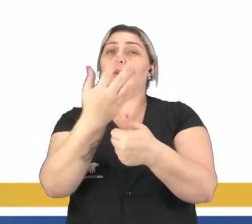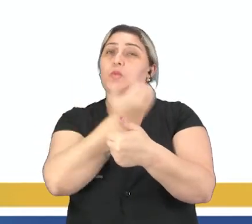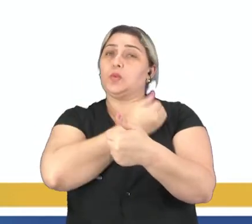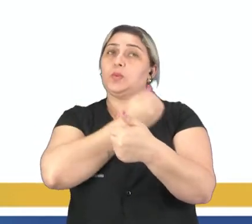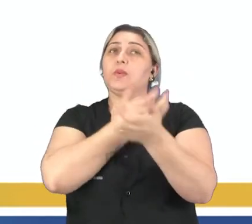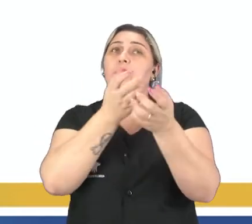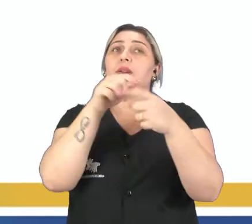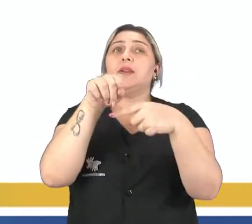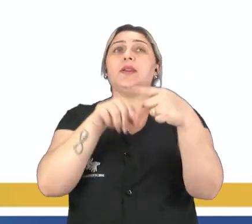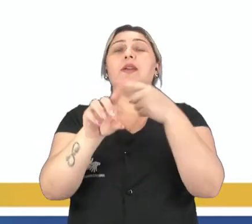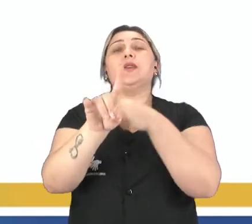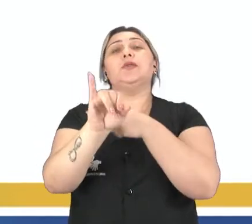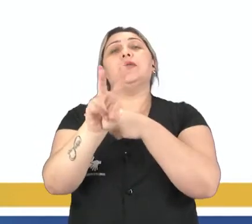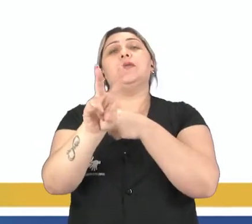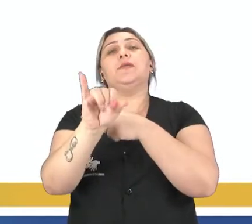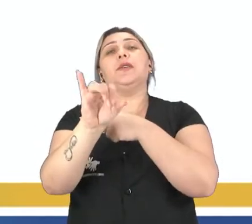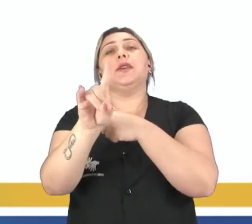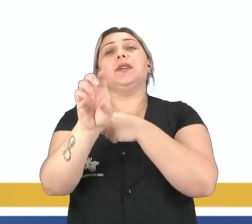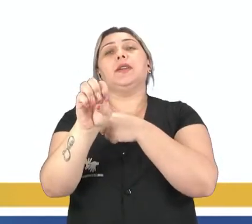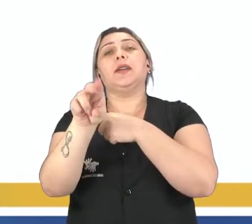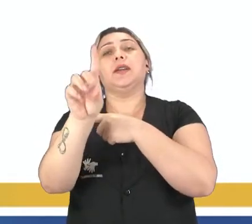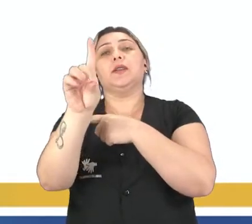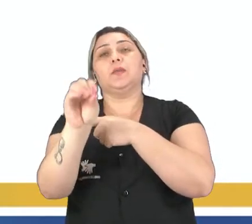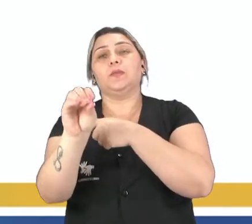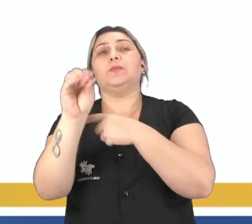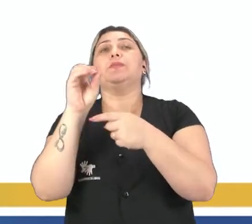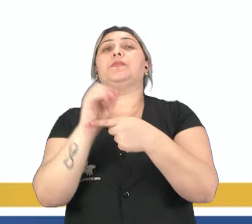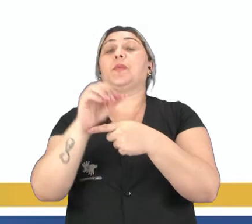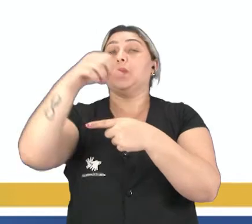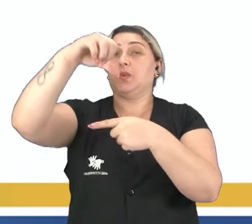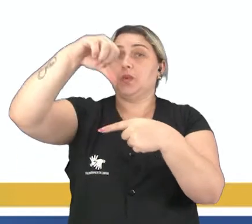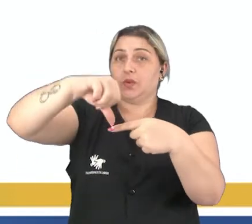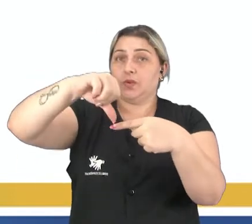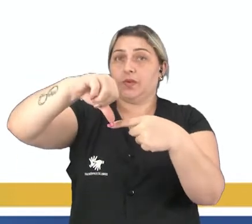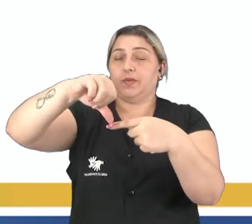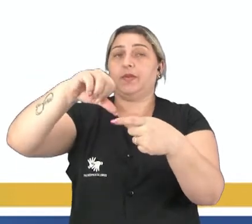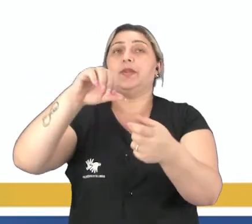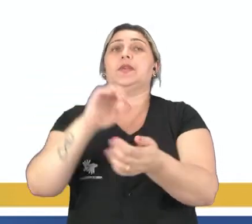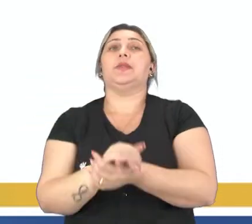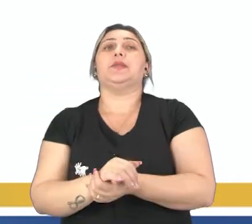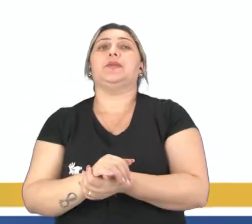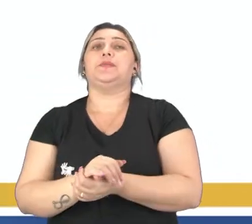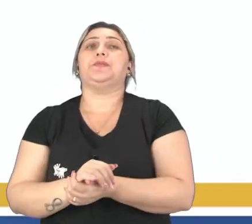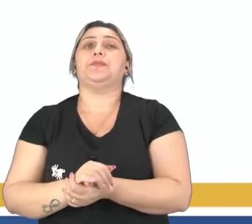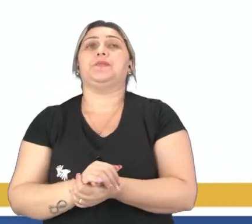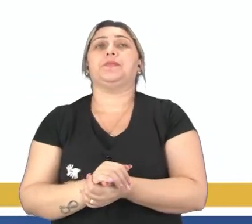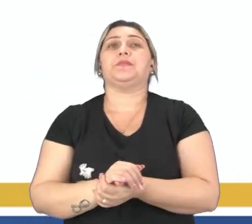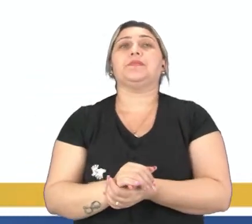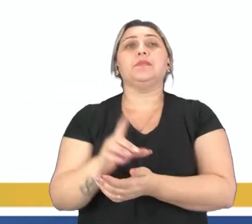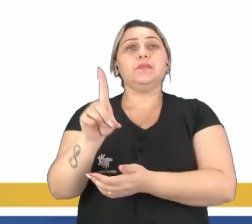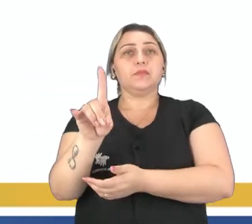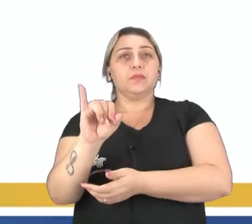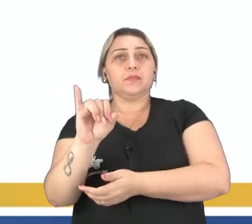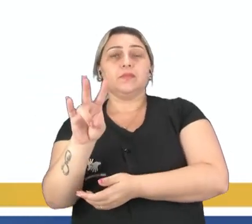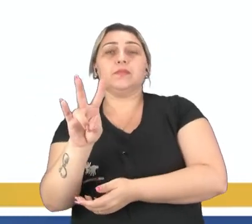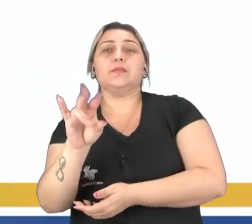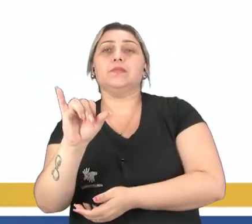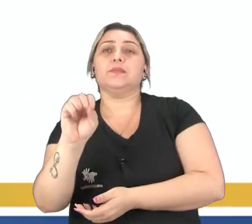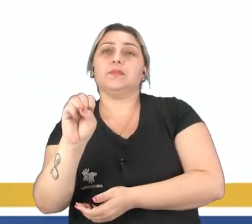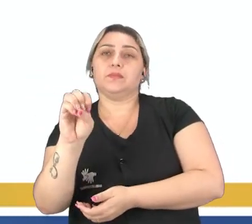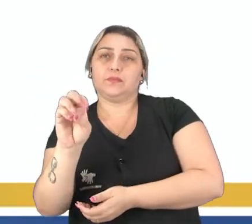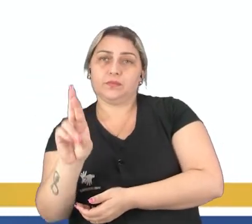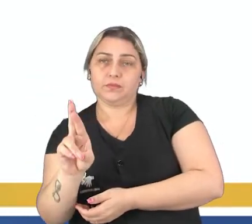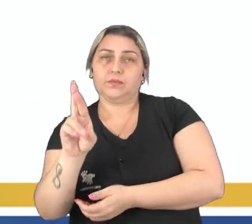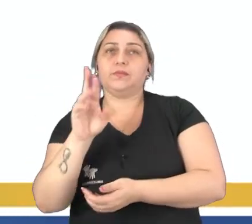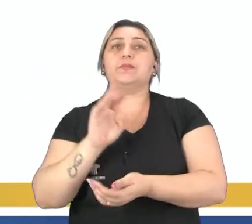quero dividir, ele é chamado de dividendo. O 9, que é aquele número pelo qual eu vou dividir, ele é chamado